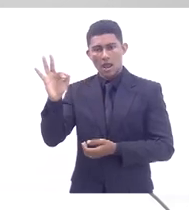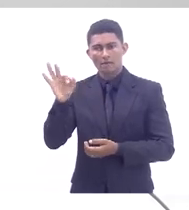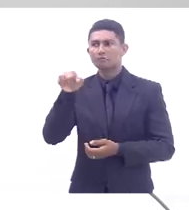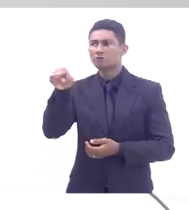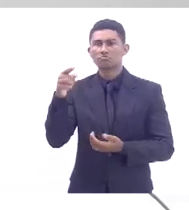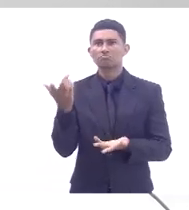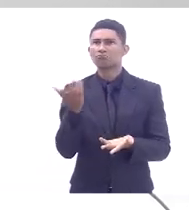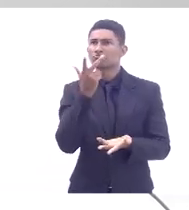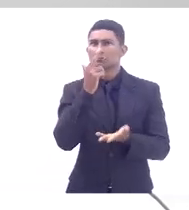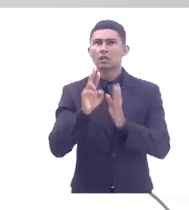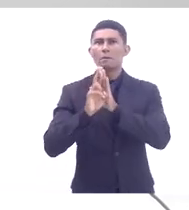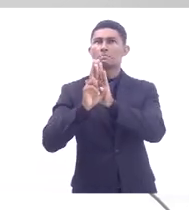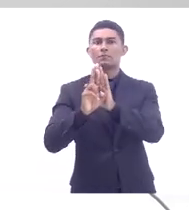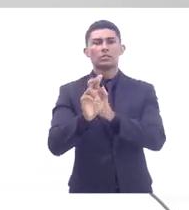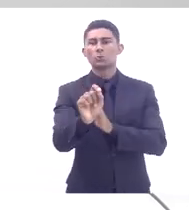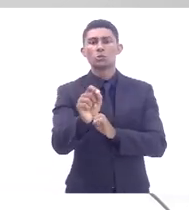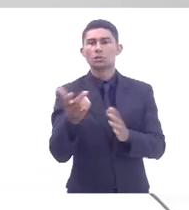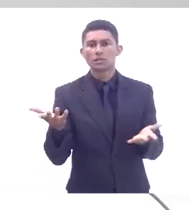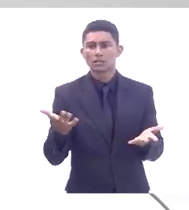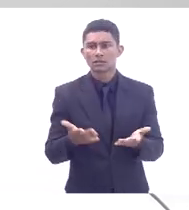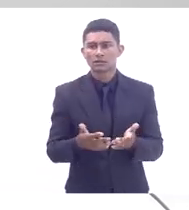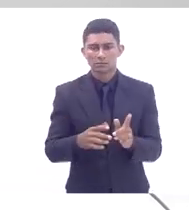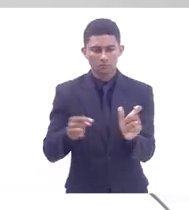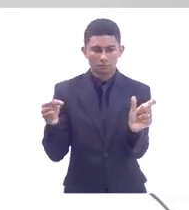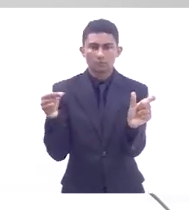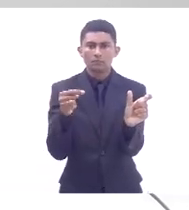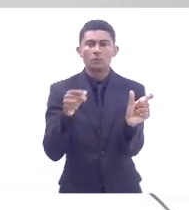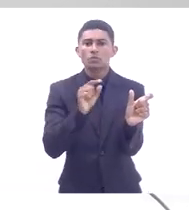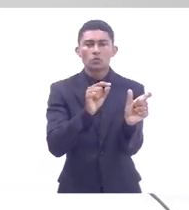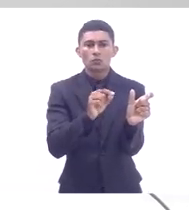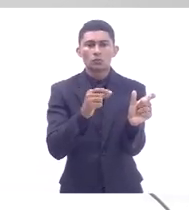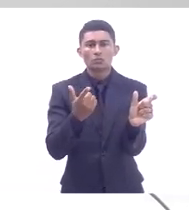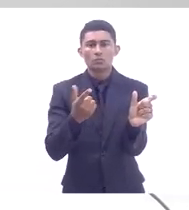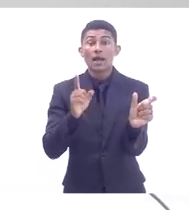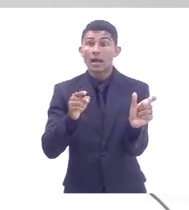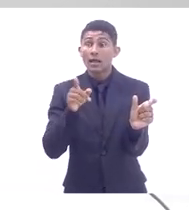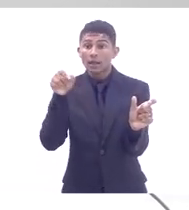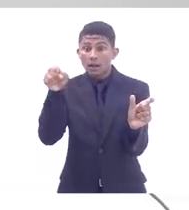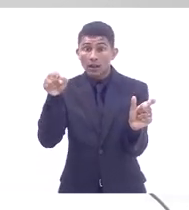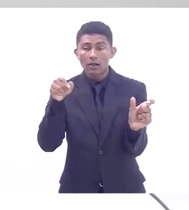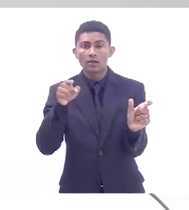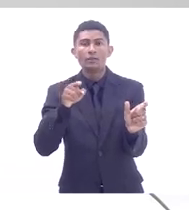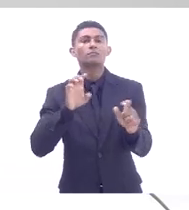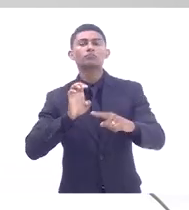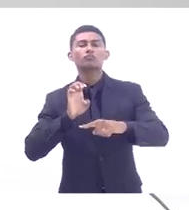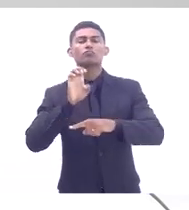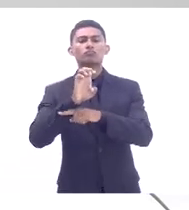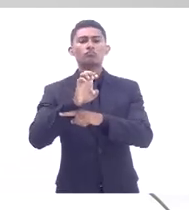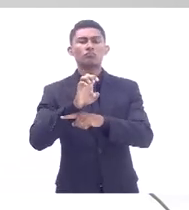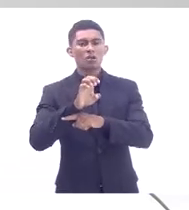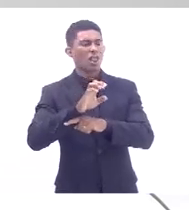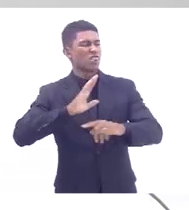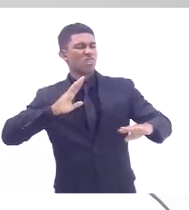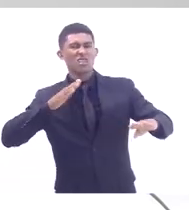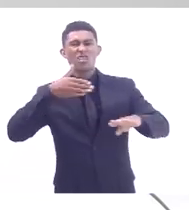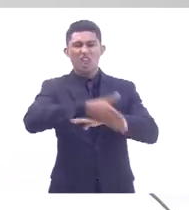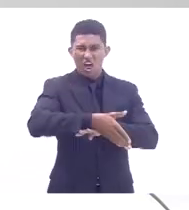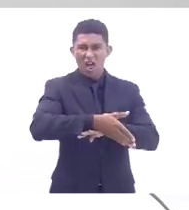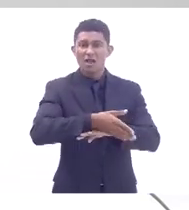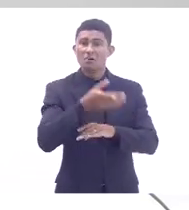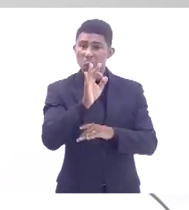e essa essa palavra não pode ser substituída por outra uma intervenção uma intervenção não não